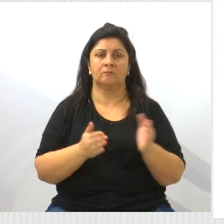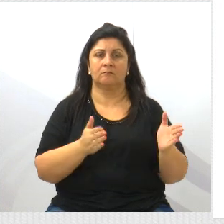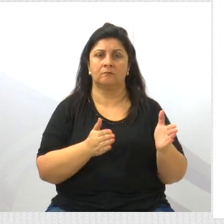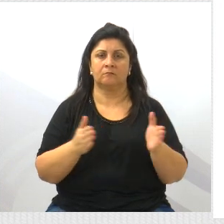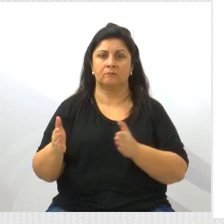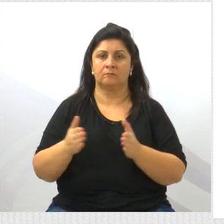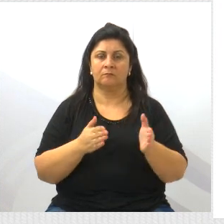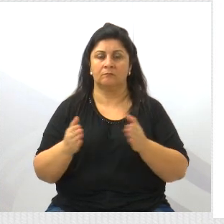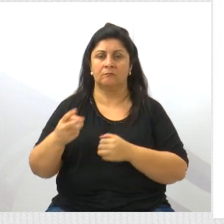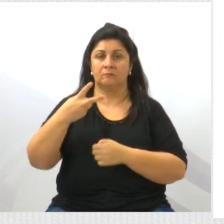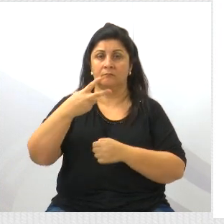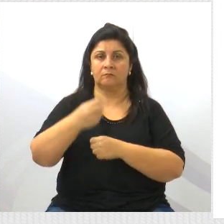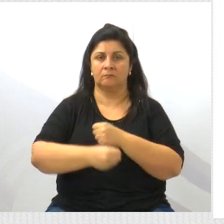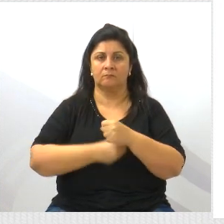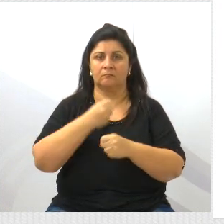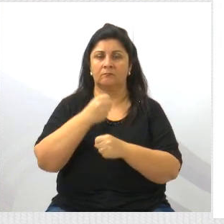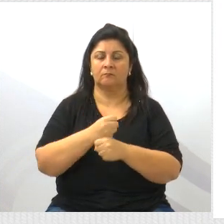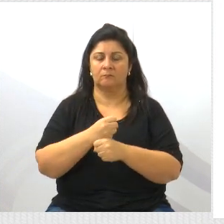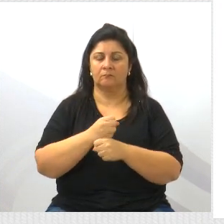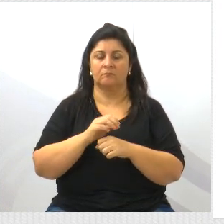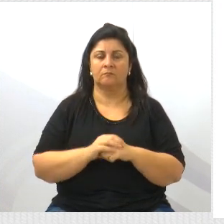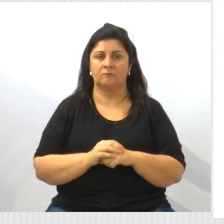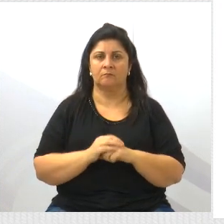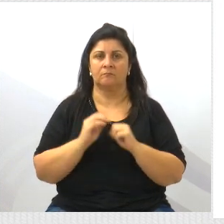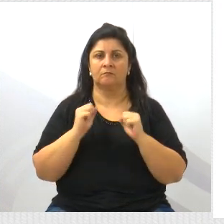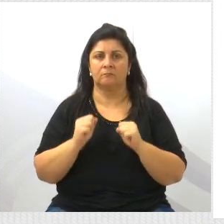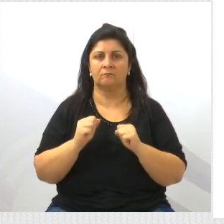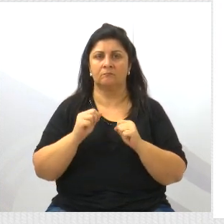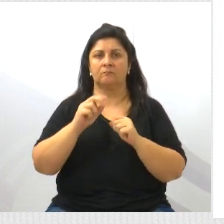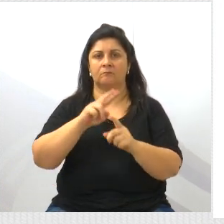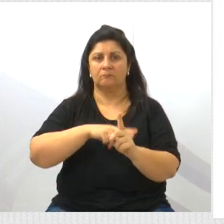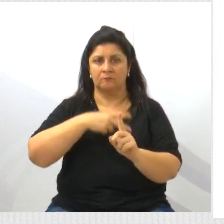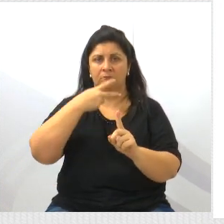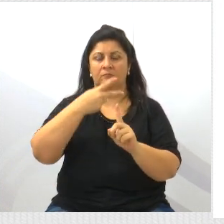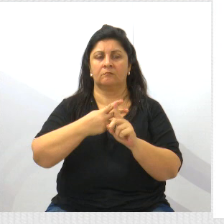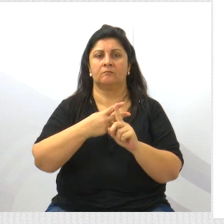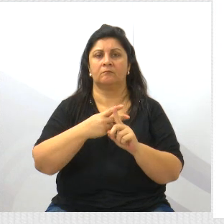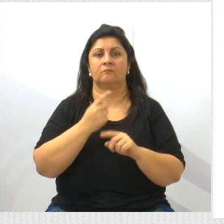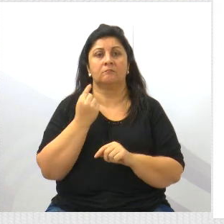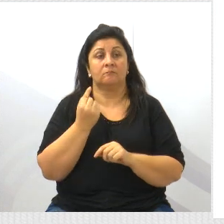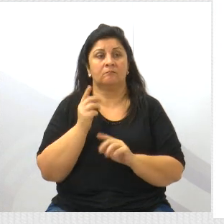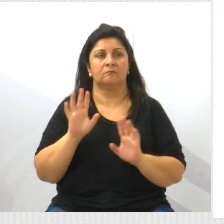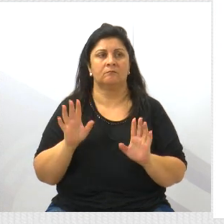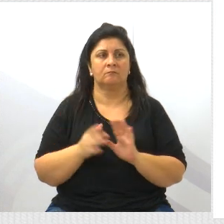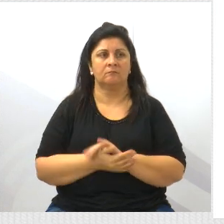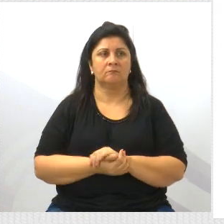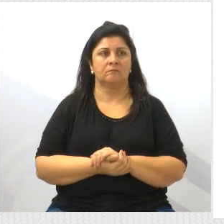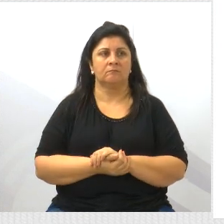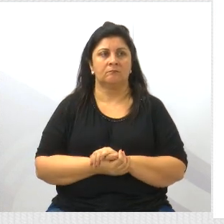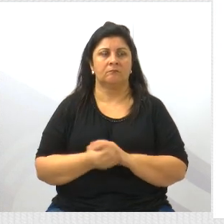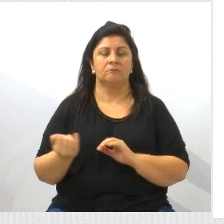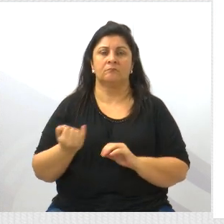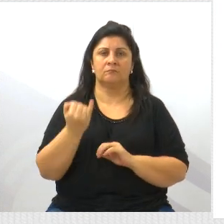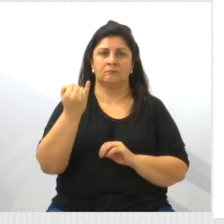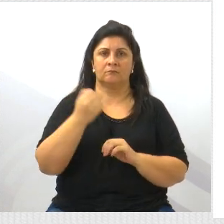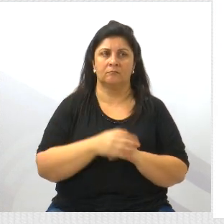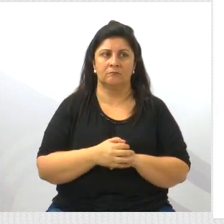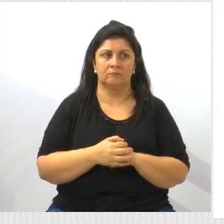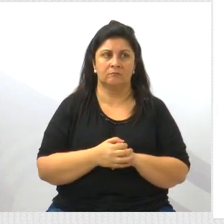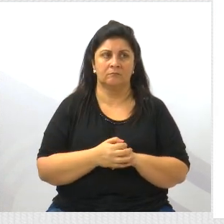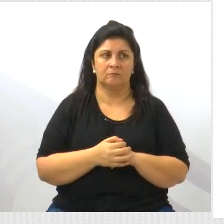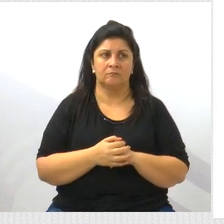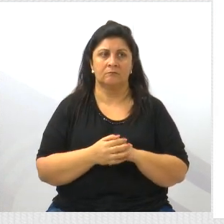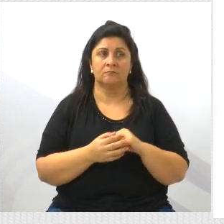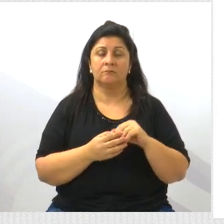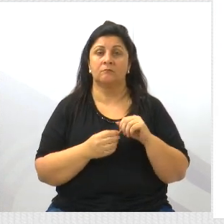é de 2 anos, pode ser prorrogado apenas uma vez por mais 2. Importante, 1/4 dessas vagas deverá